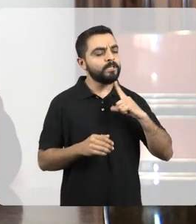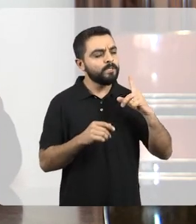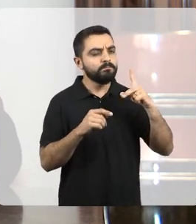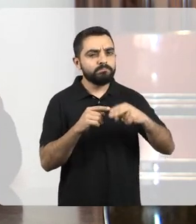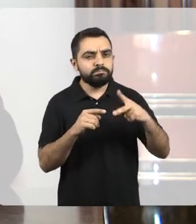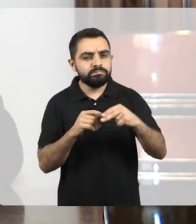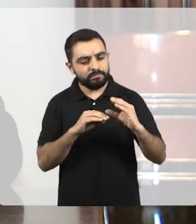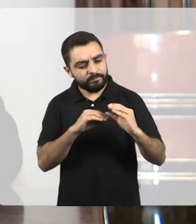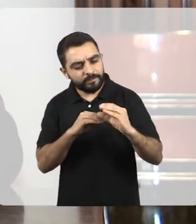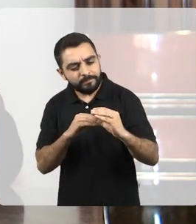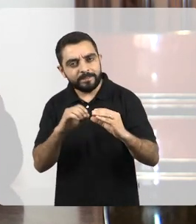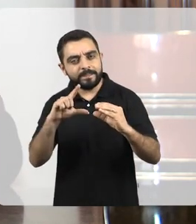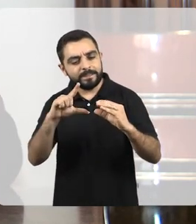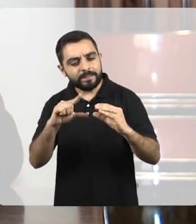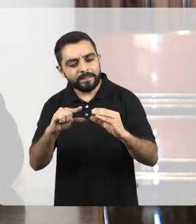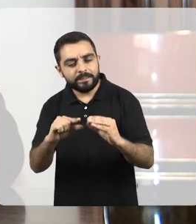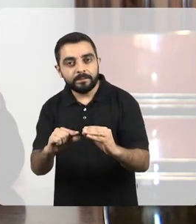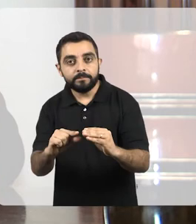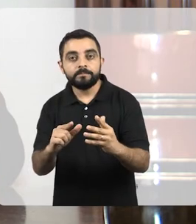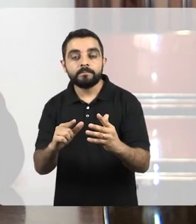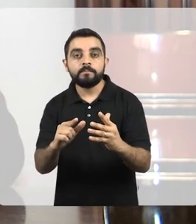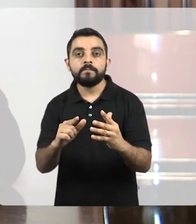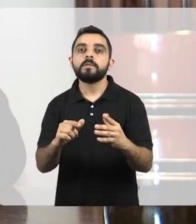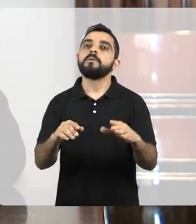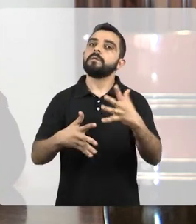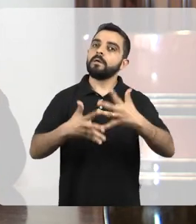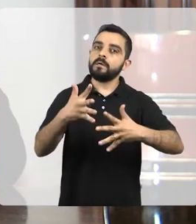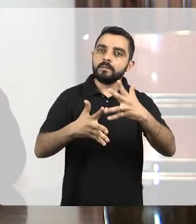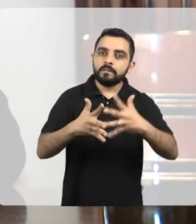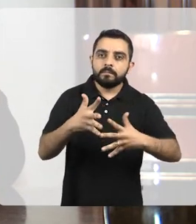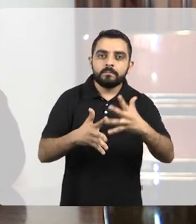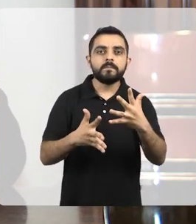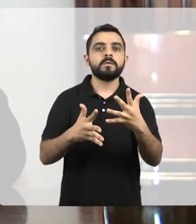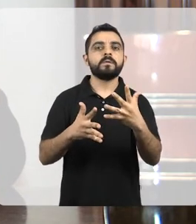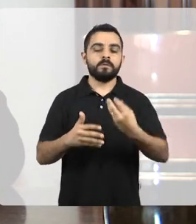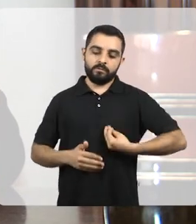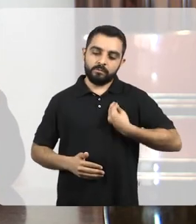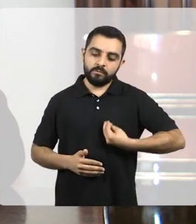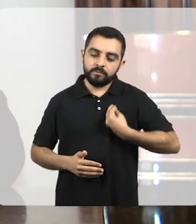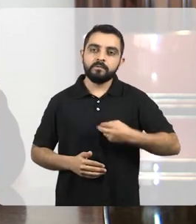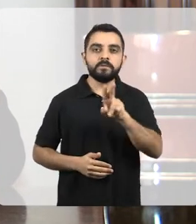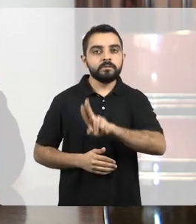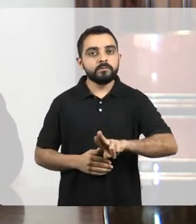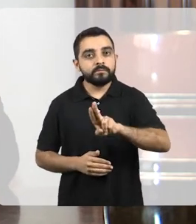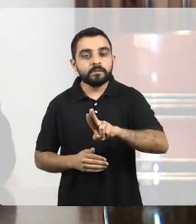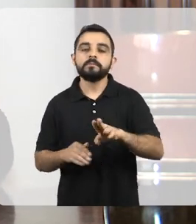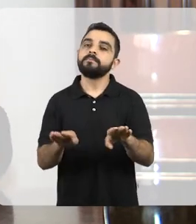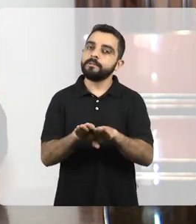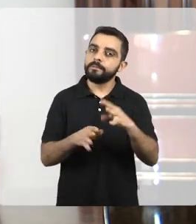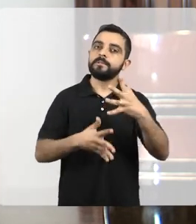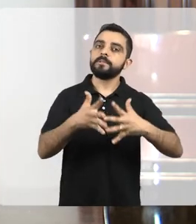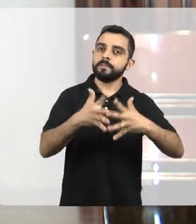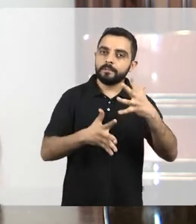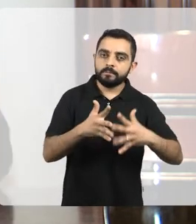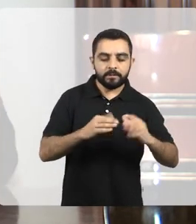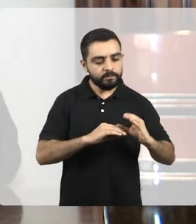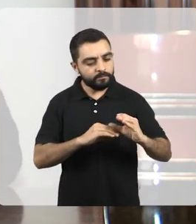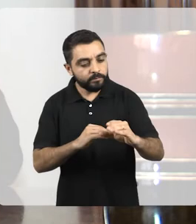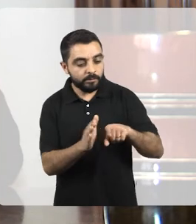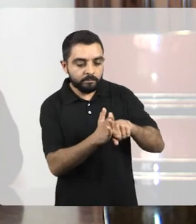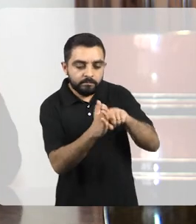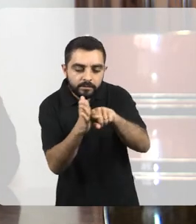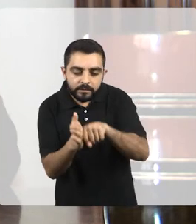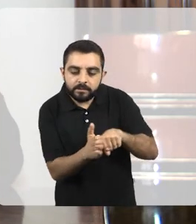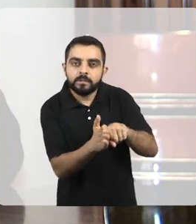anos severíssimo os cortes orçamentários que tem afetado não só o nosso próprio custeio mas sobretudo as verbas de